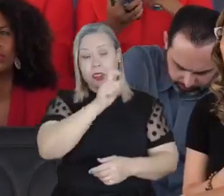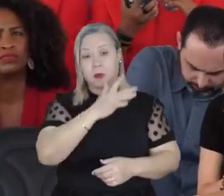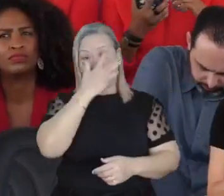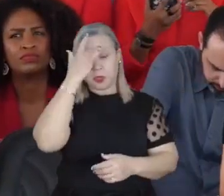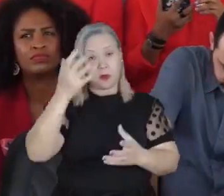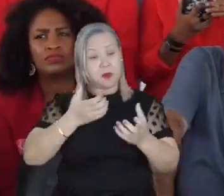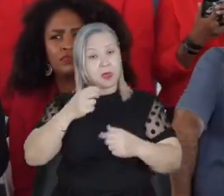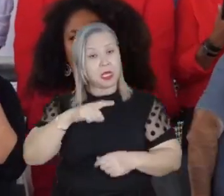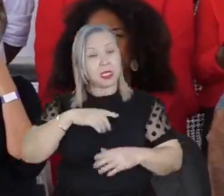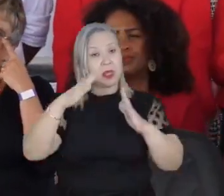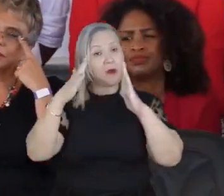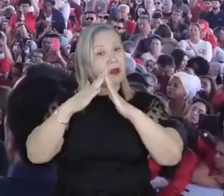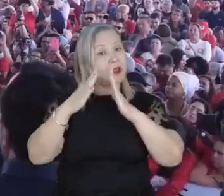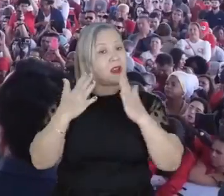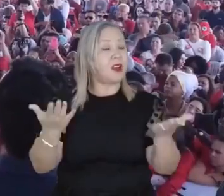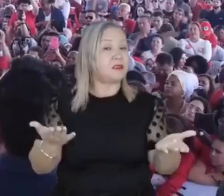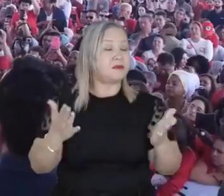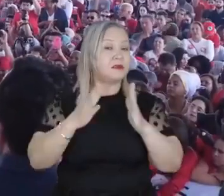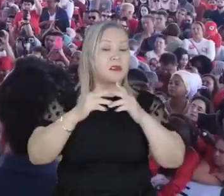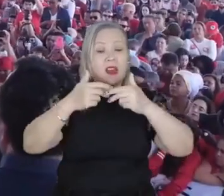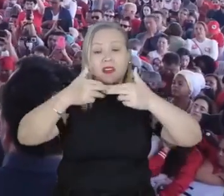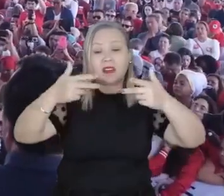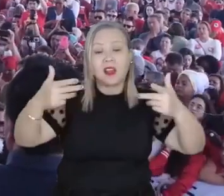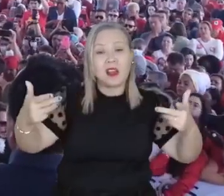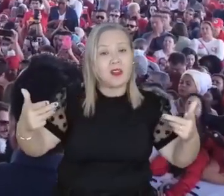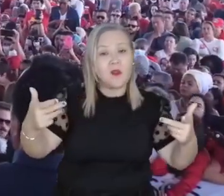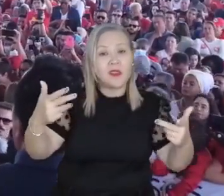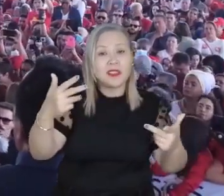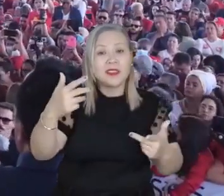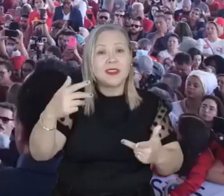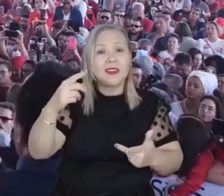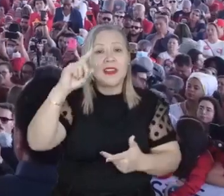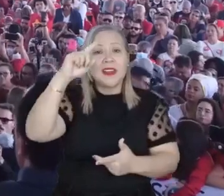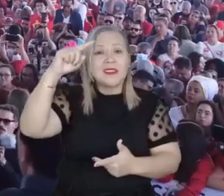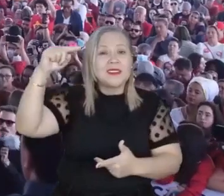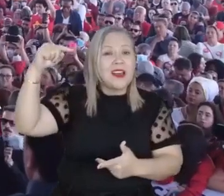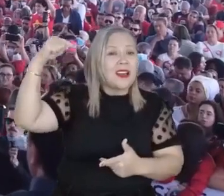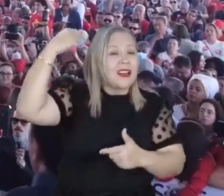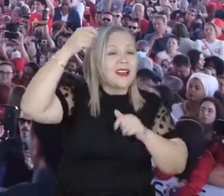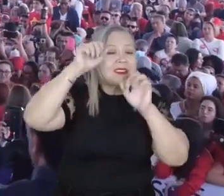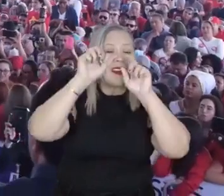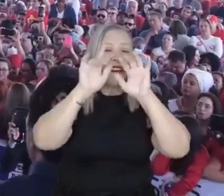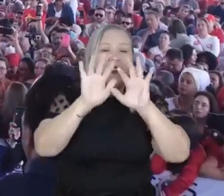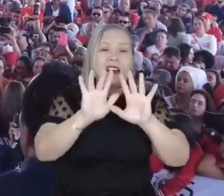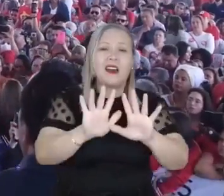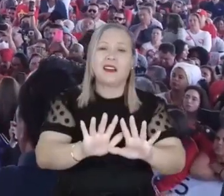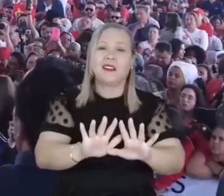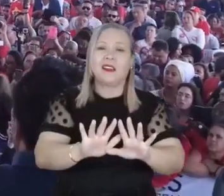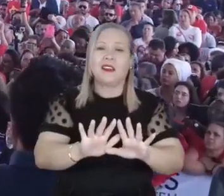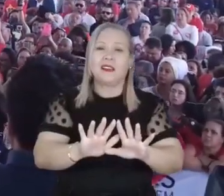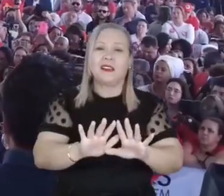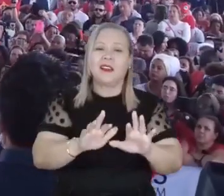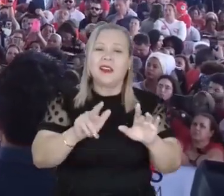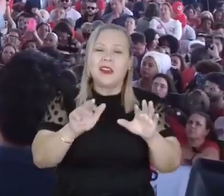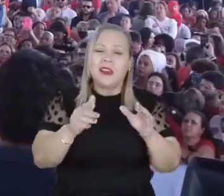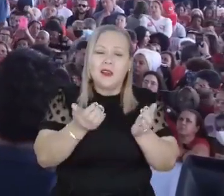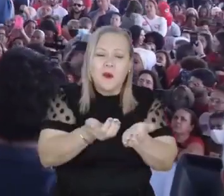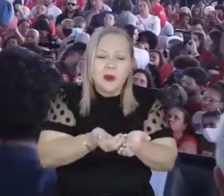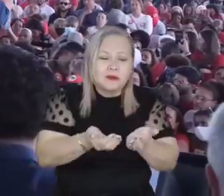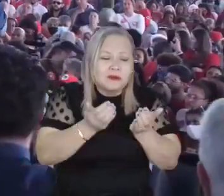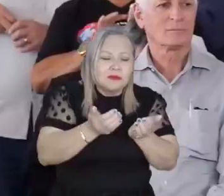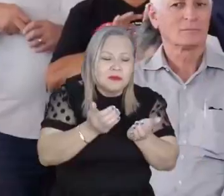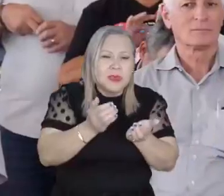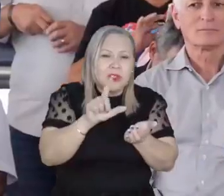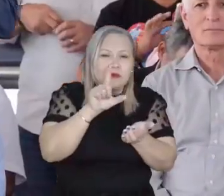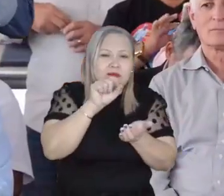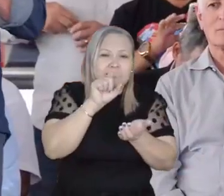uma coisa sagrada, é que nem o ninho de um passarinho. A casa é uma coisa que você precisa construir, por mais